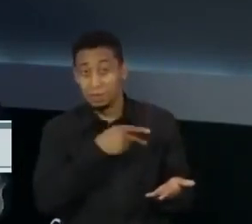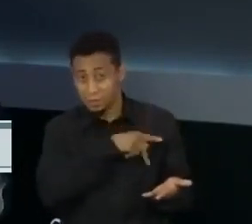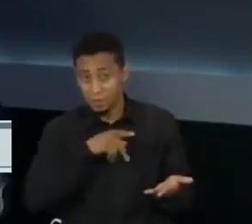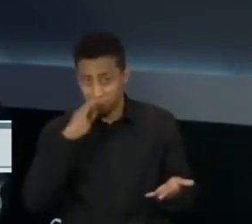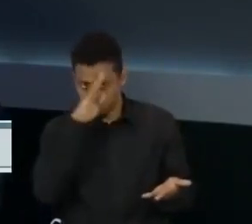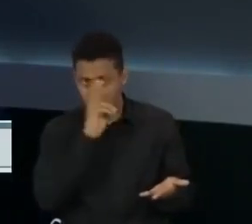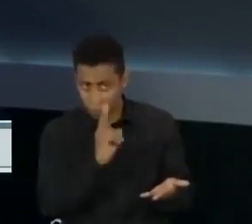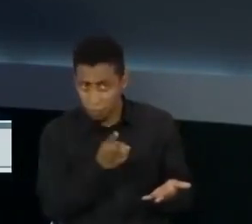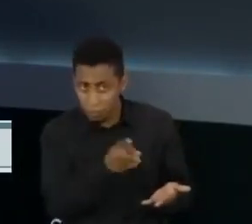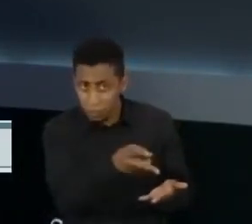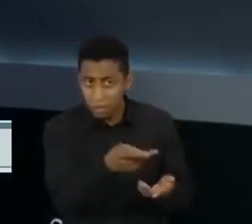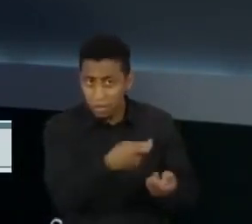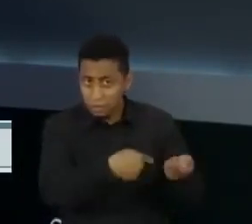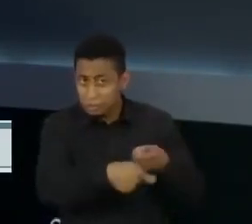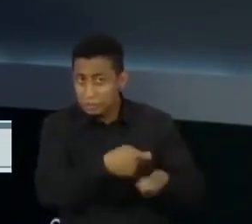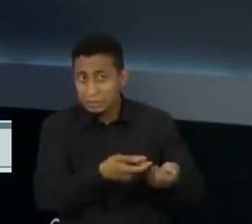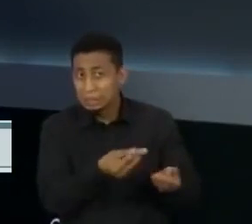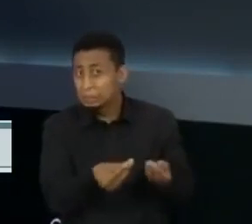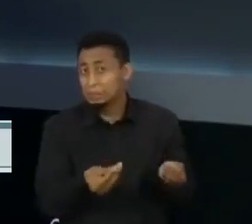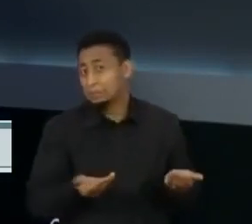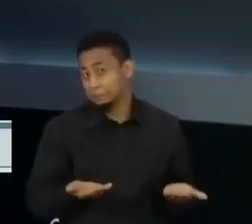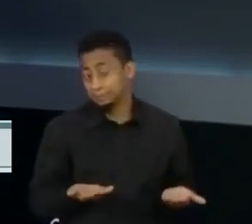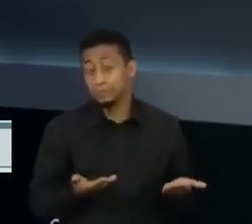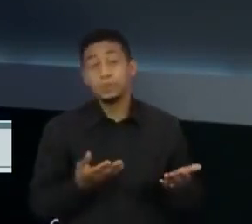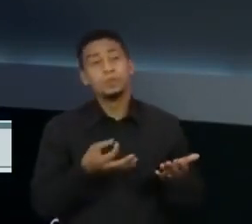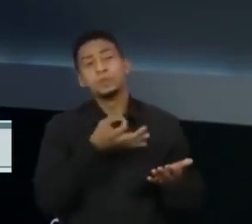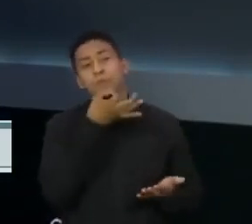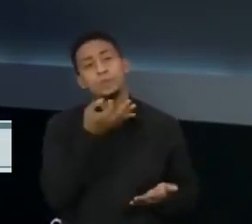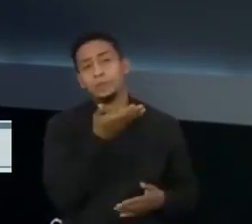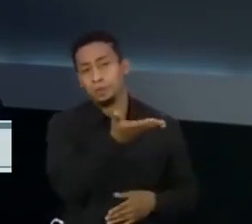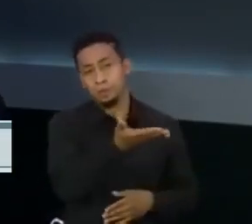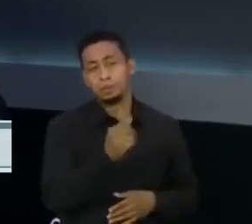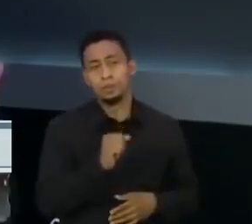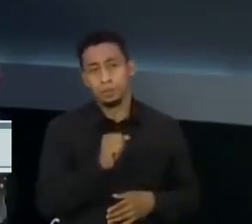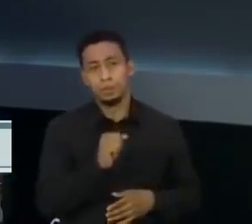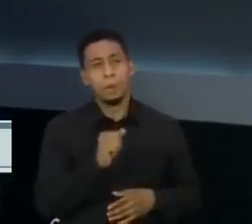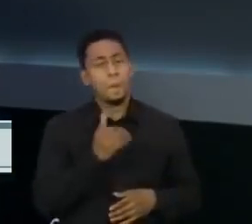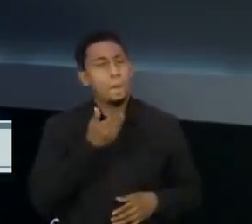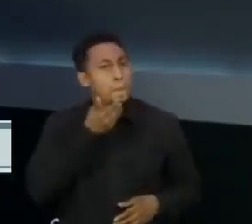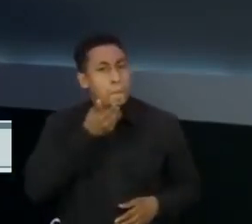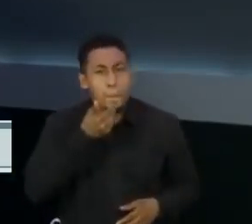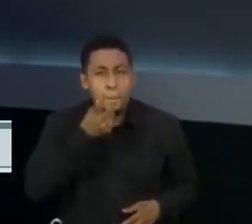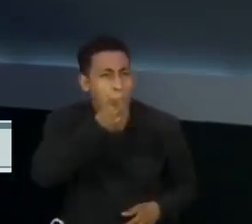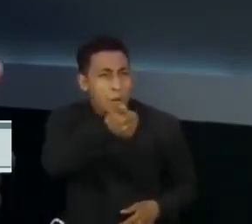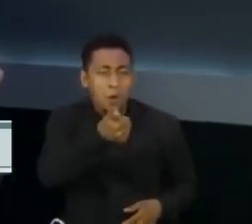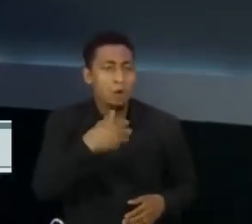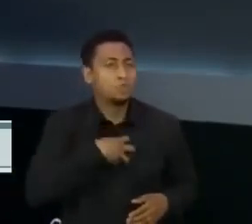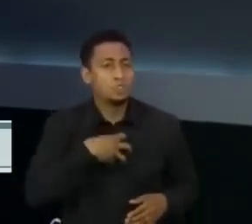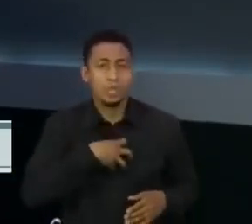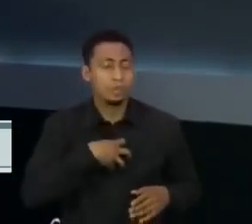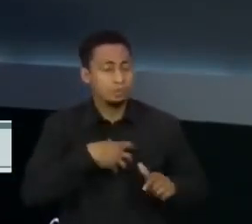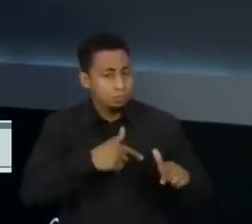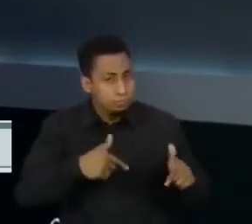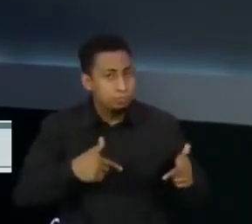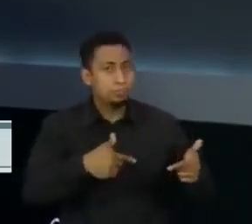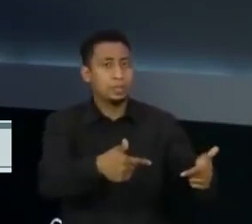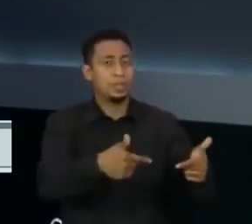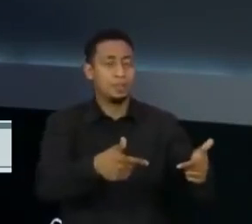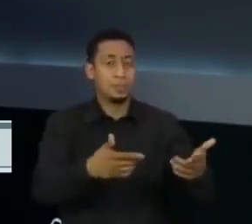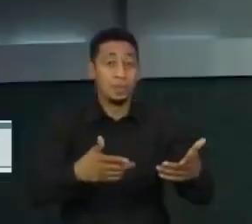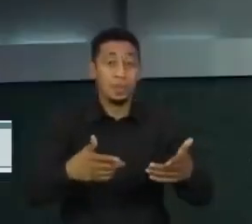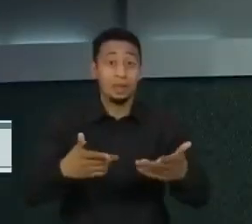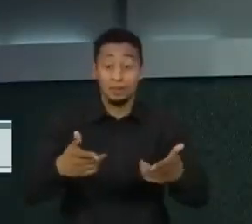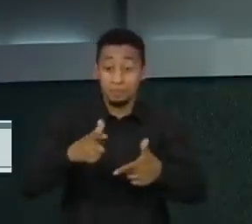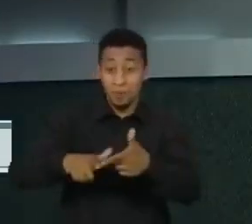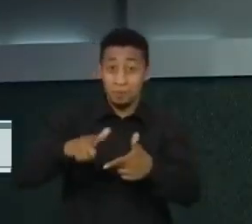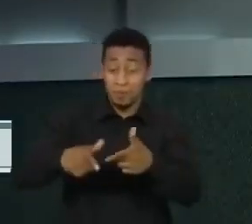tua avaliação, seria o melhor remédio para que essas duas crises encontrassem o seu